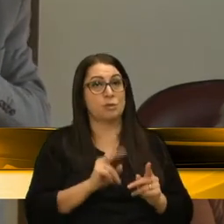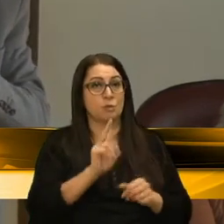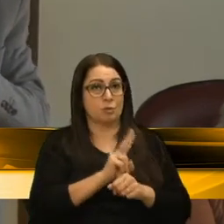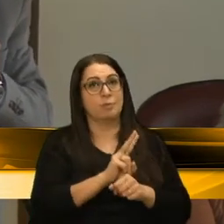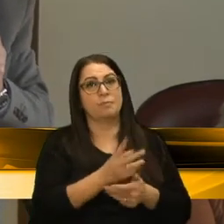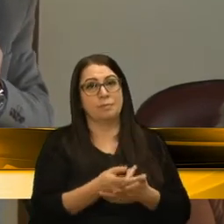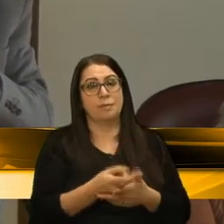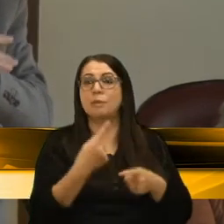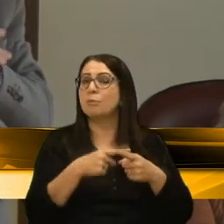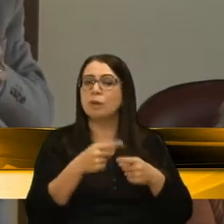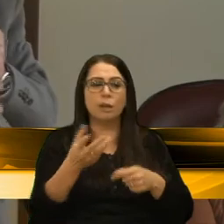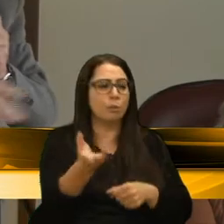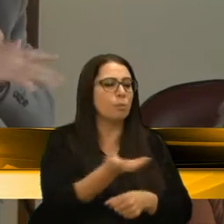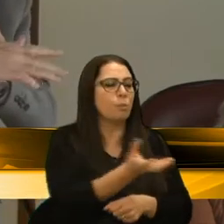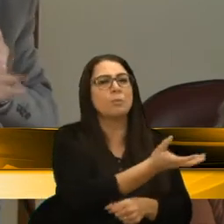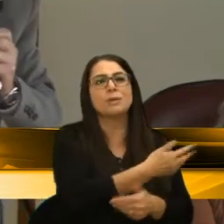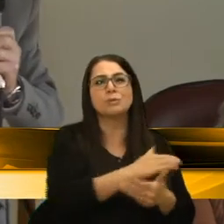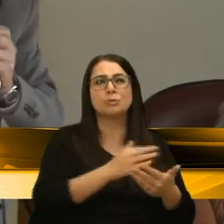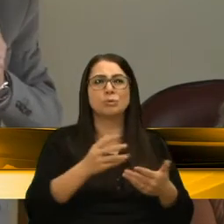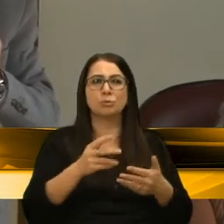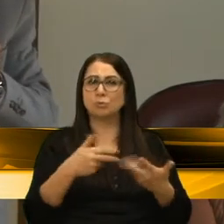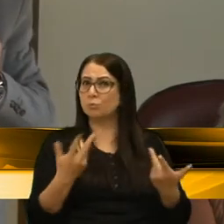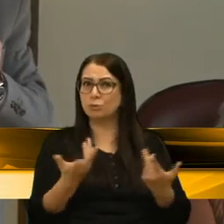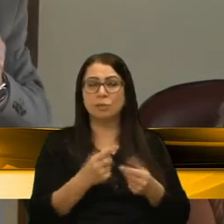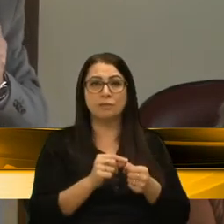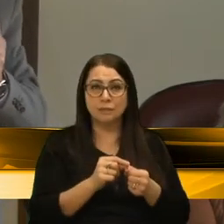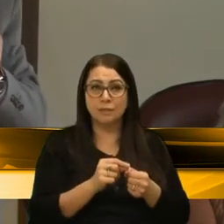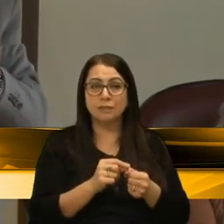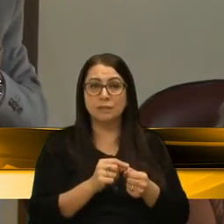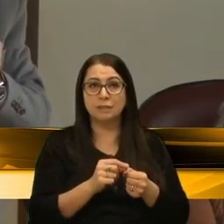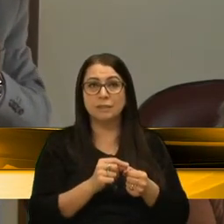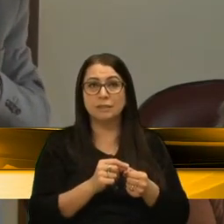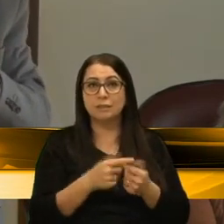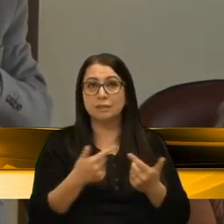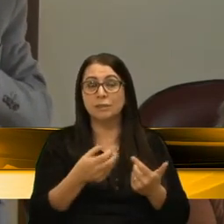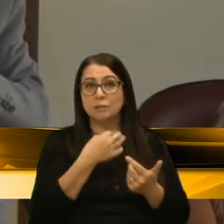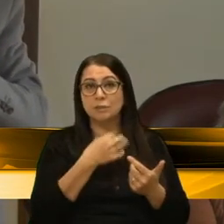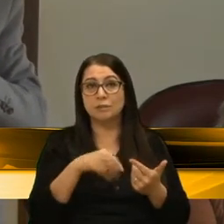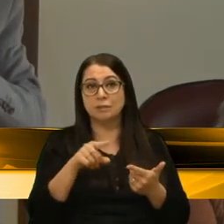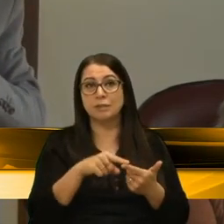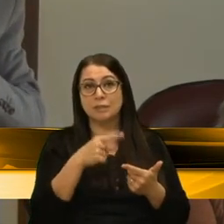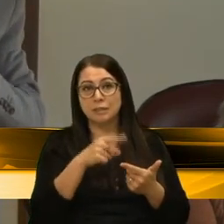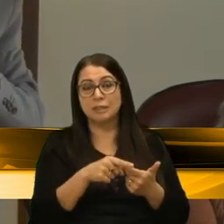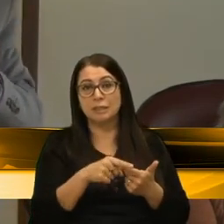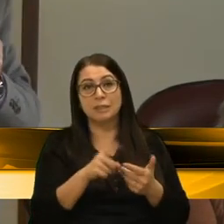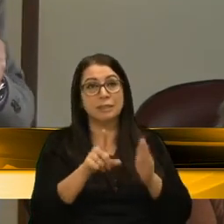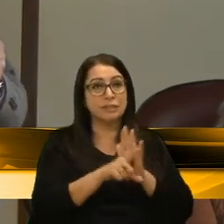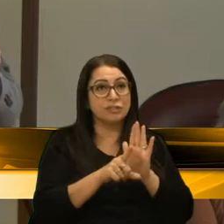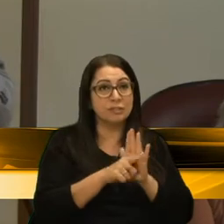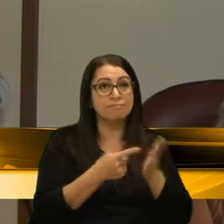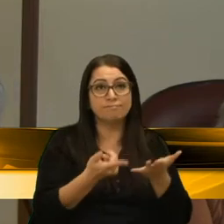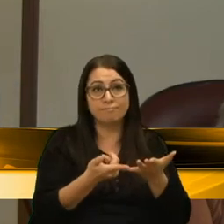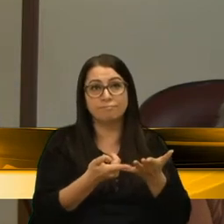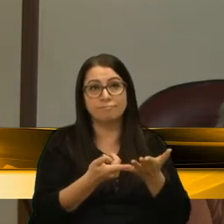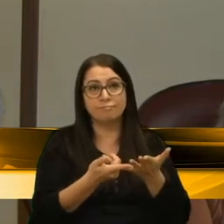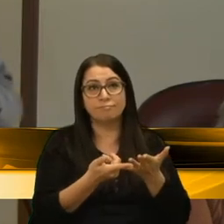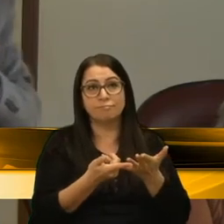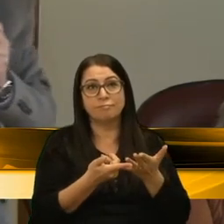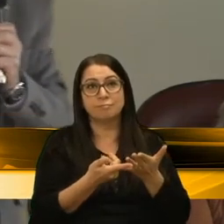preservariam. Por que passar a máquina? Por que fazer isso? Ele disse, isso aí é um desaforo. Eu digo, não, é que a legislação,